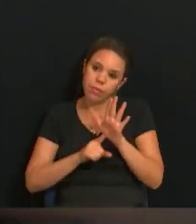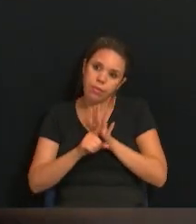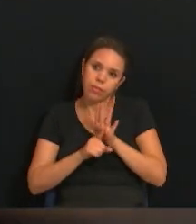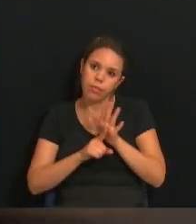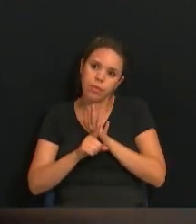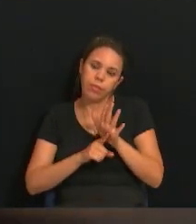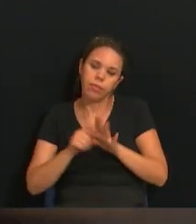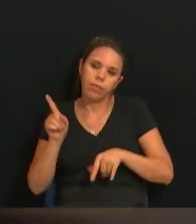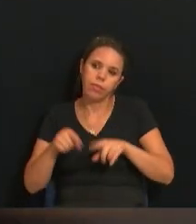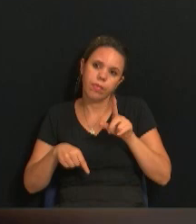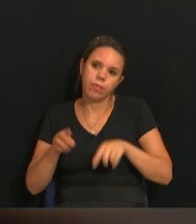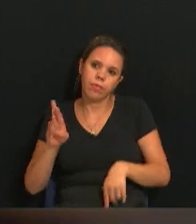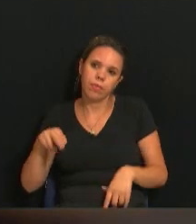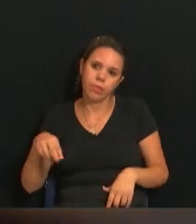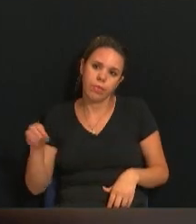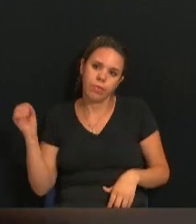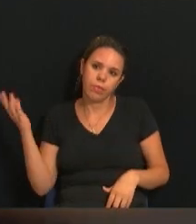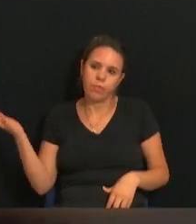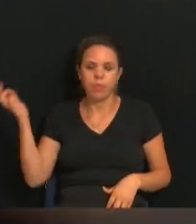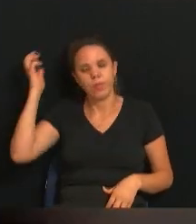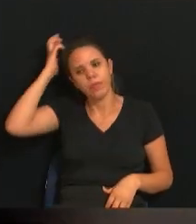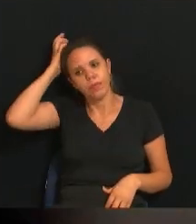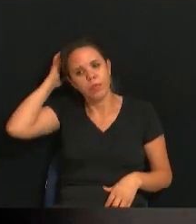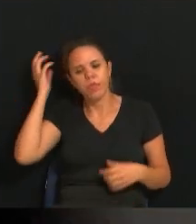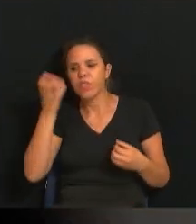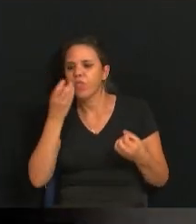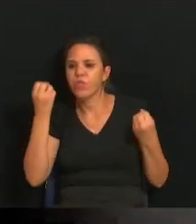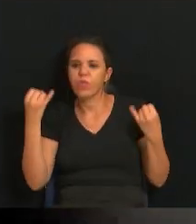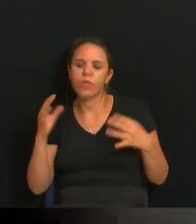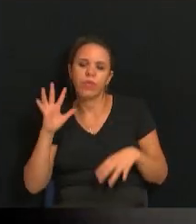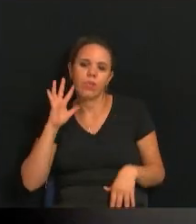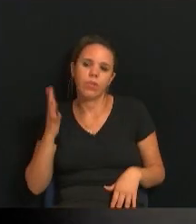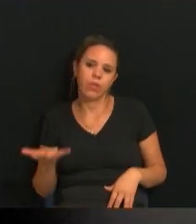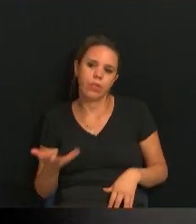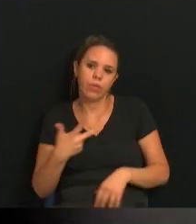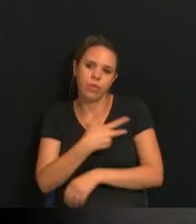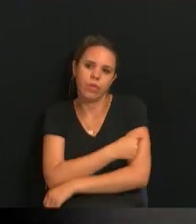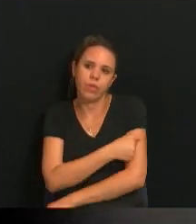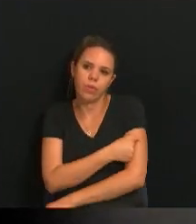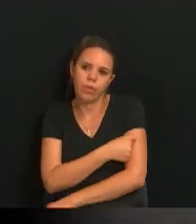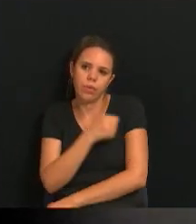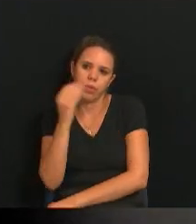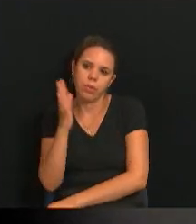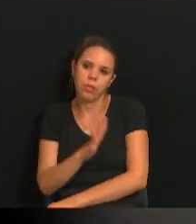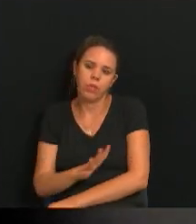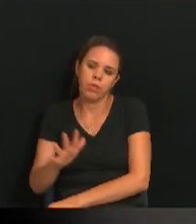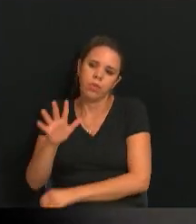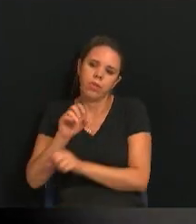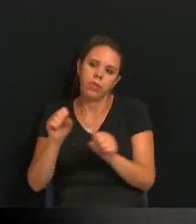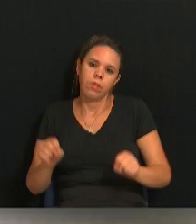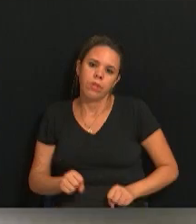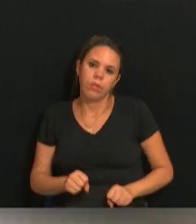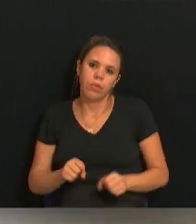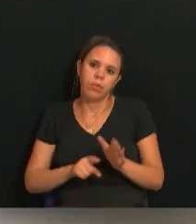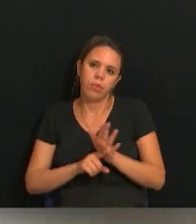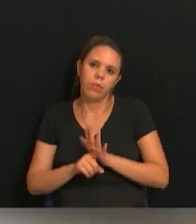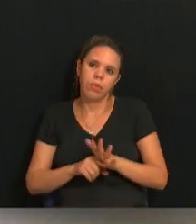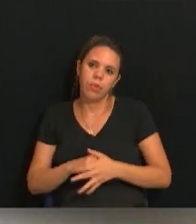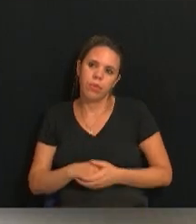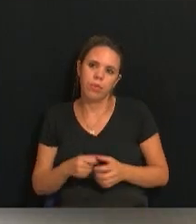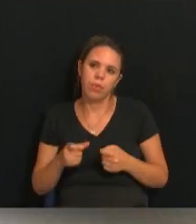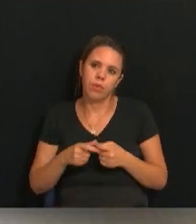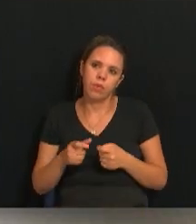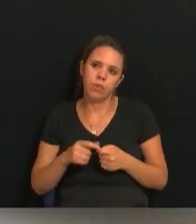estatística Bruno Campelo de Souza falou sobre os resultados da vacinação no Brasil, sistematizando os dados. O médico